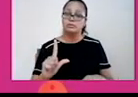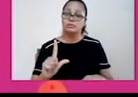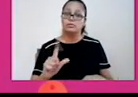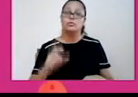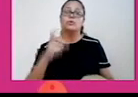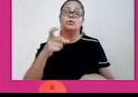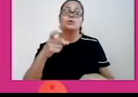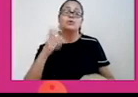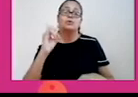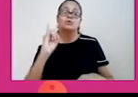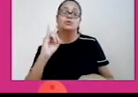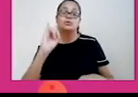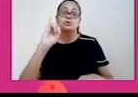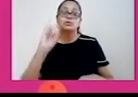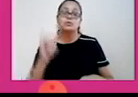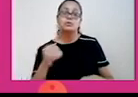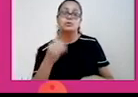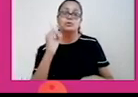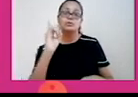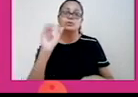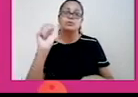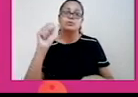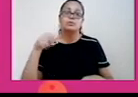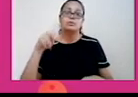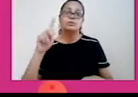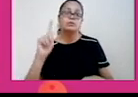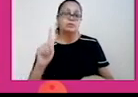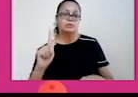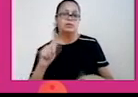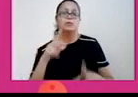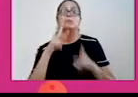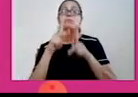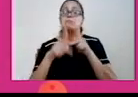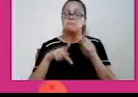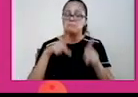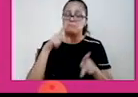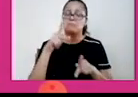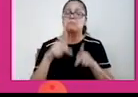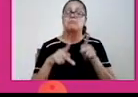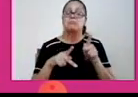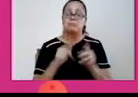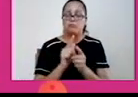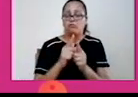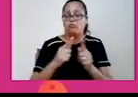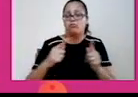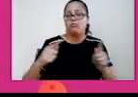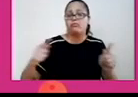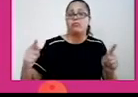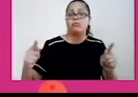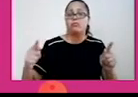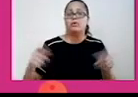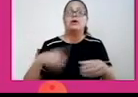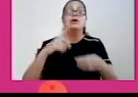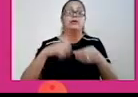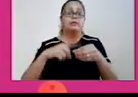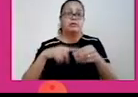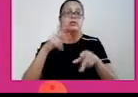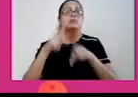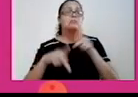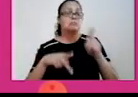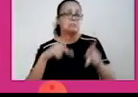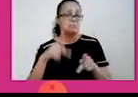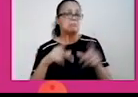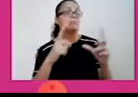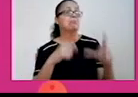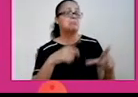que é uma região também densamente povoada, principalmente por conta de ter o solo fértil, né? E as cidades mais populosas também estão nessa